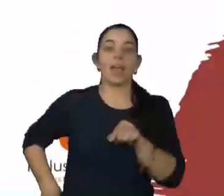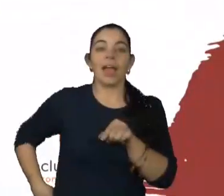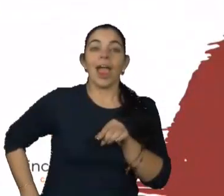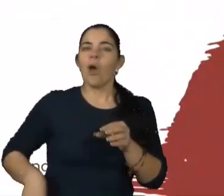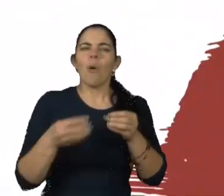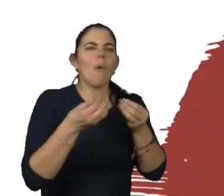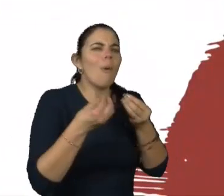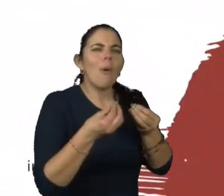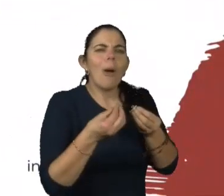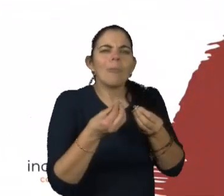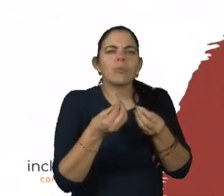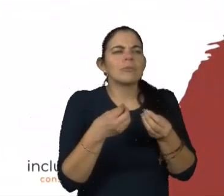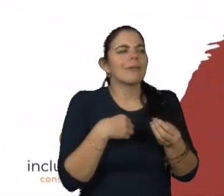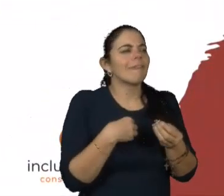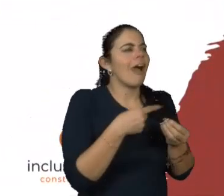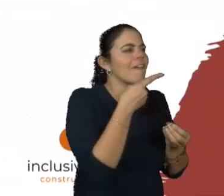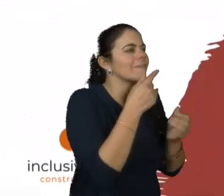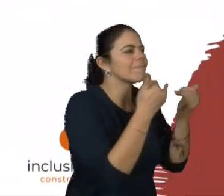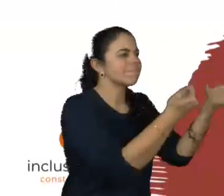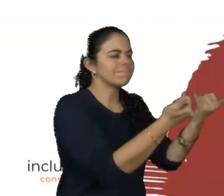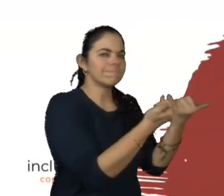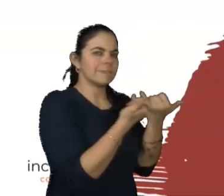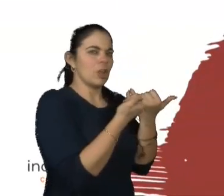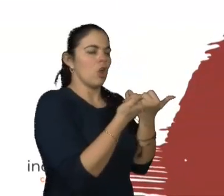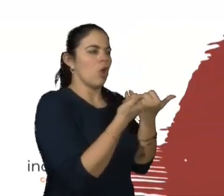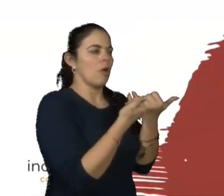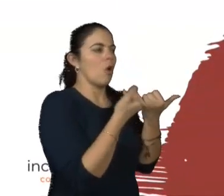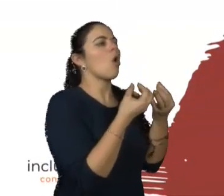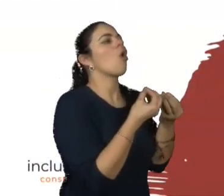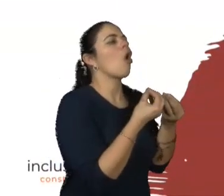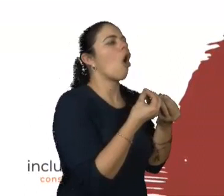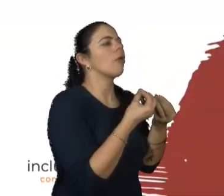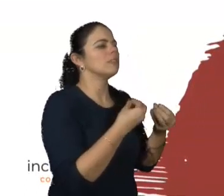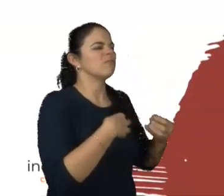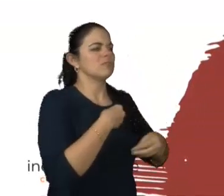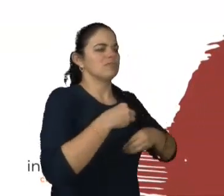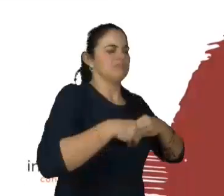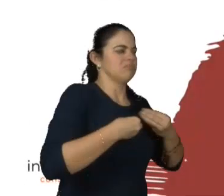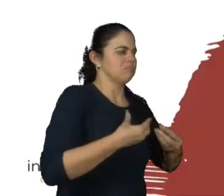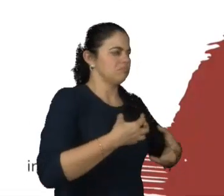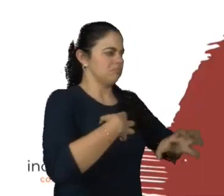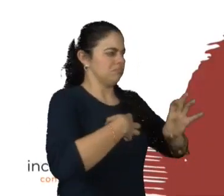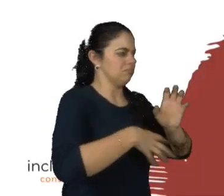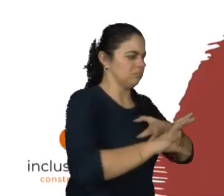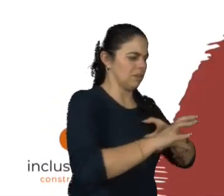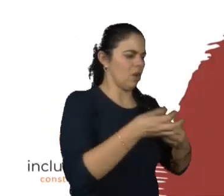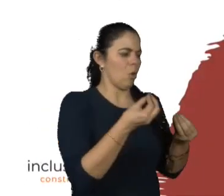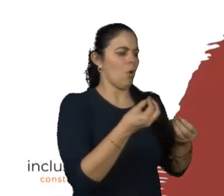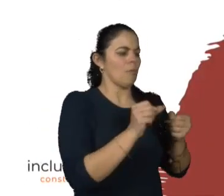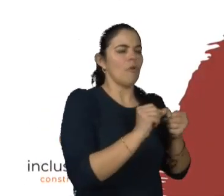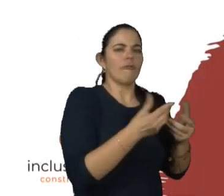como que te deram essa notícia? Quando o profissional deu essa notícia para você, foi bacana? Foi com empatia? Ou empatia nenhuma, não